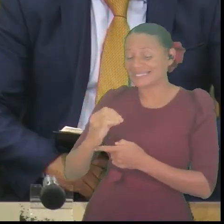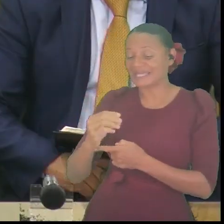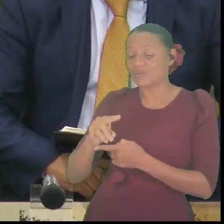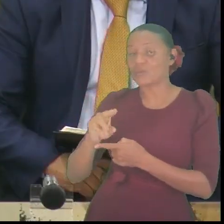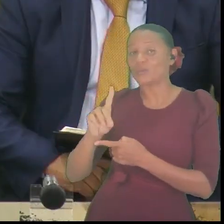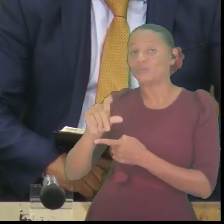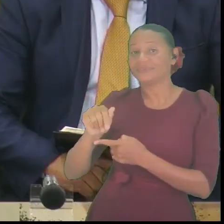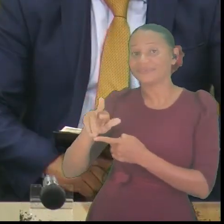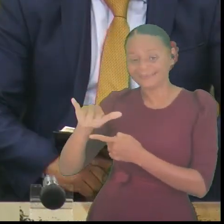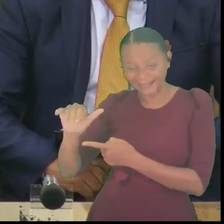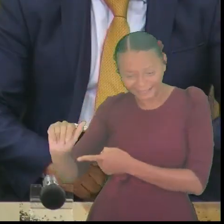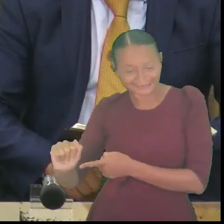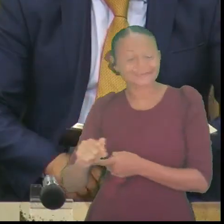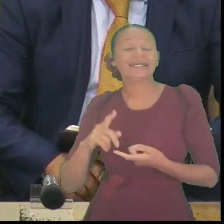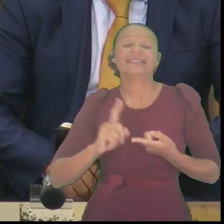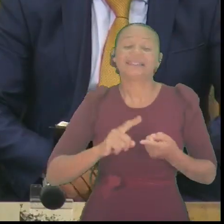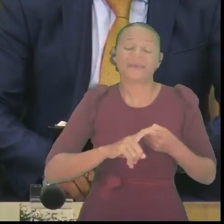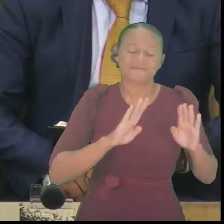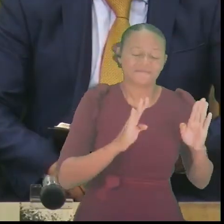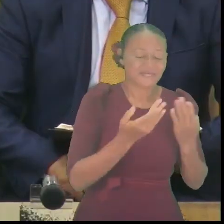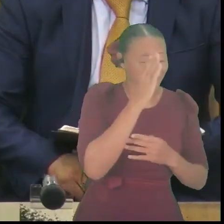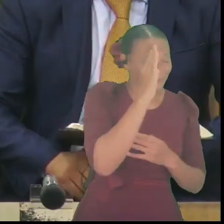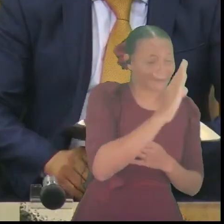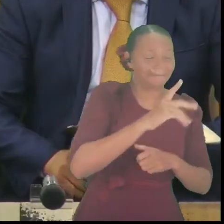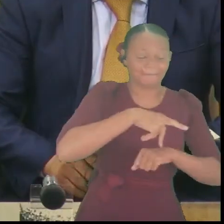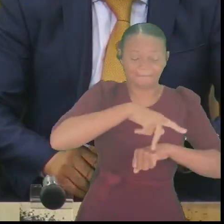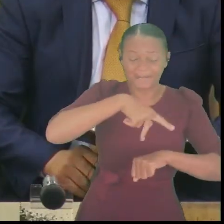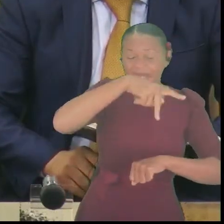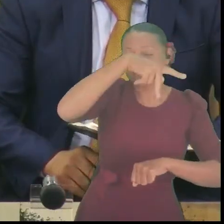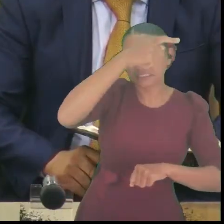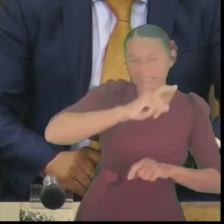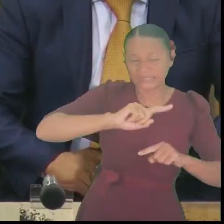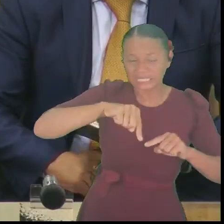de festas principais: a Páscoa, depois